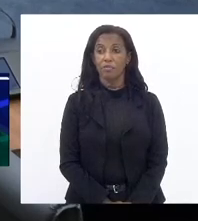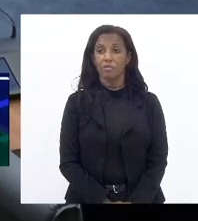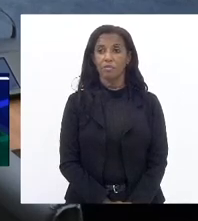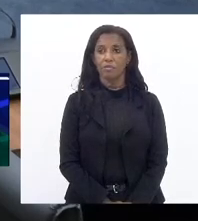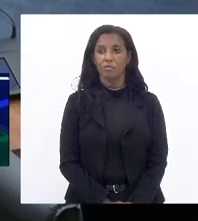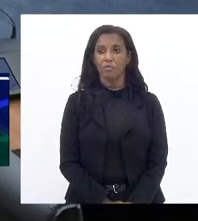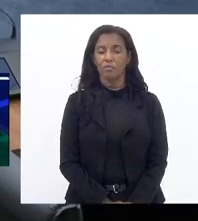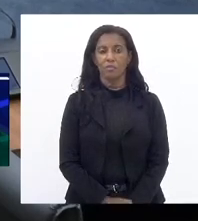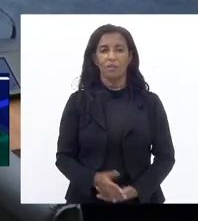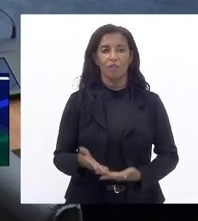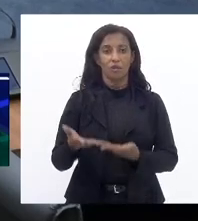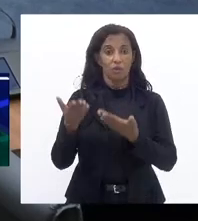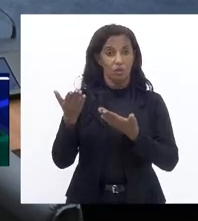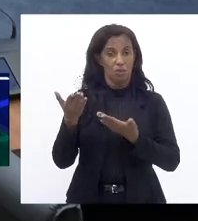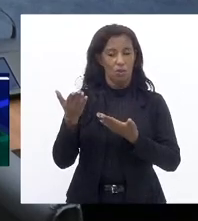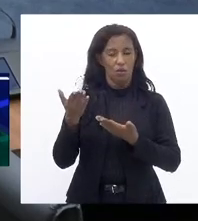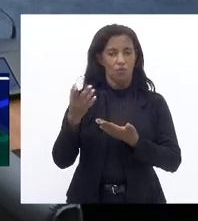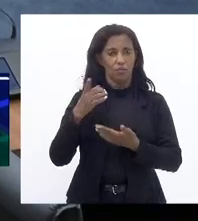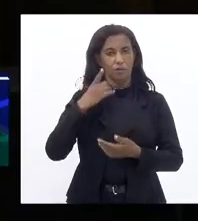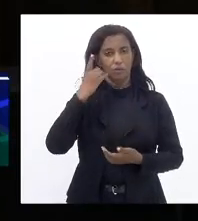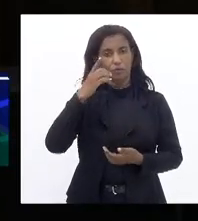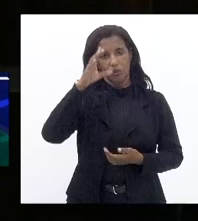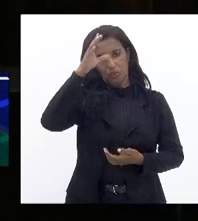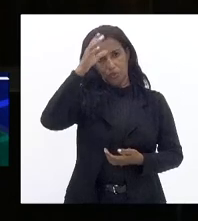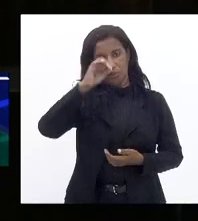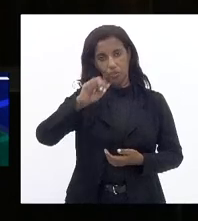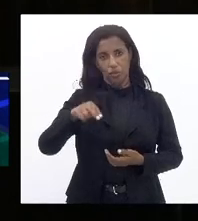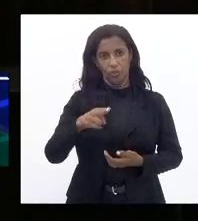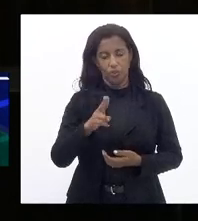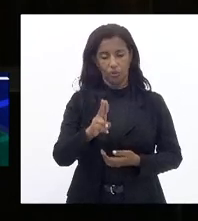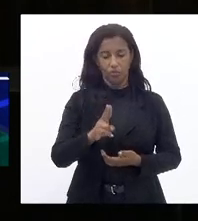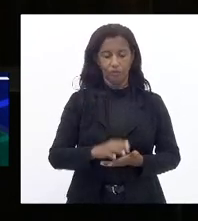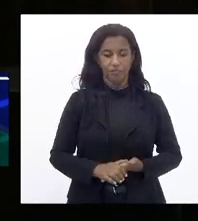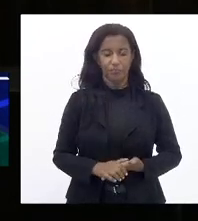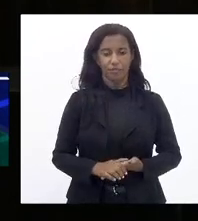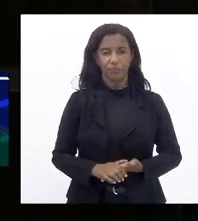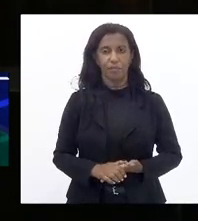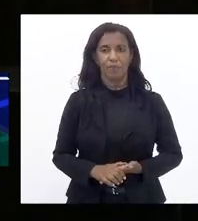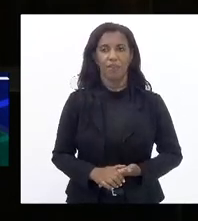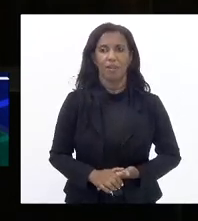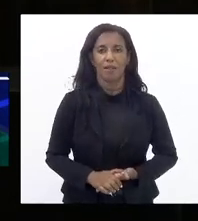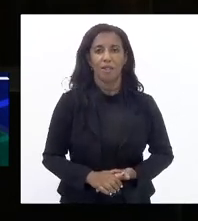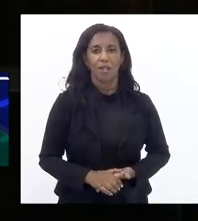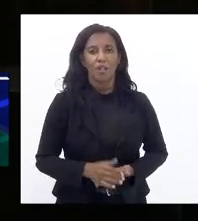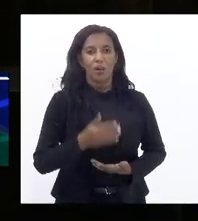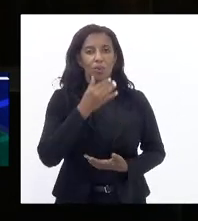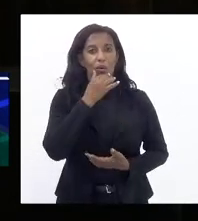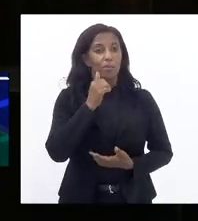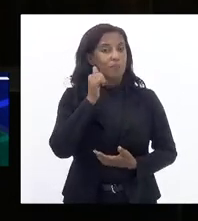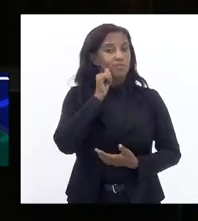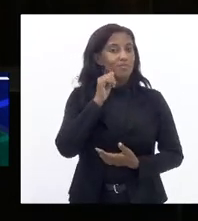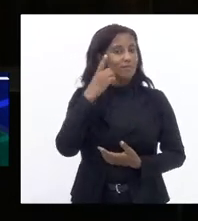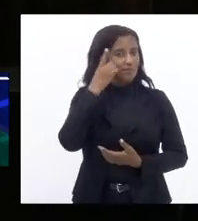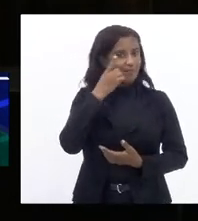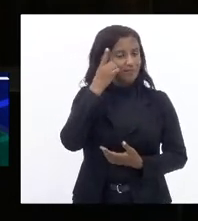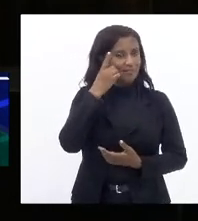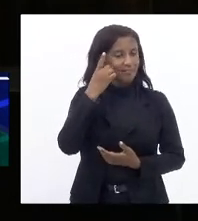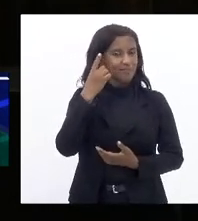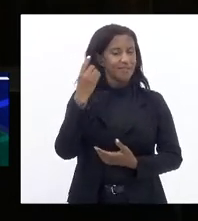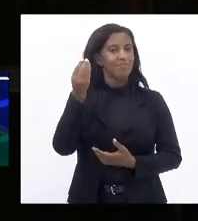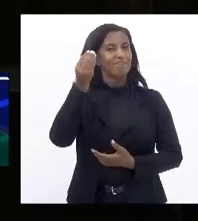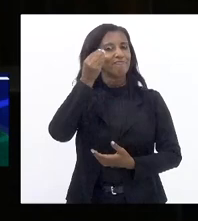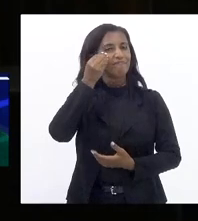Nobre deputada Tia Ju, que ora preside esse expediente final, senhores e senhoras deputadas que ainda